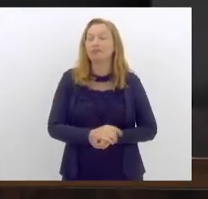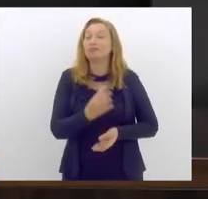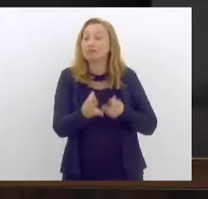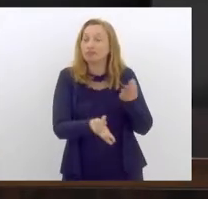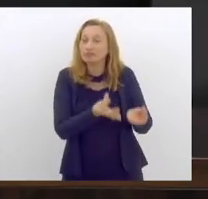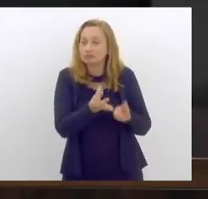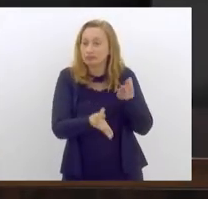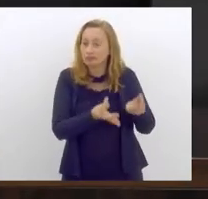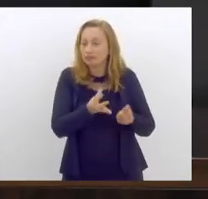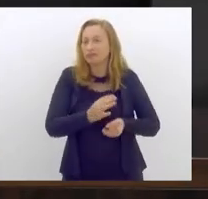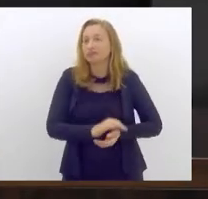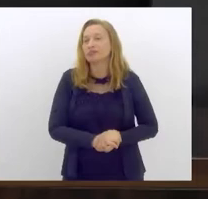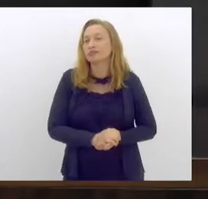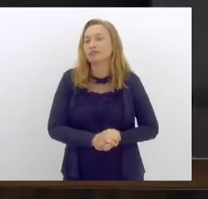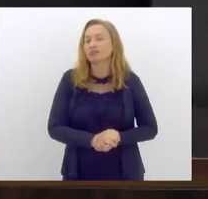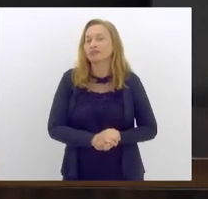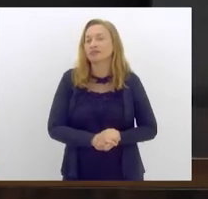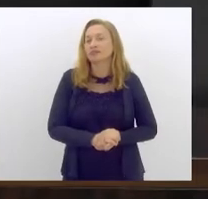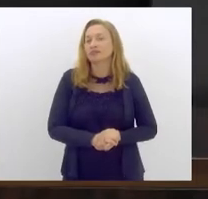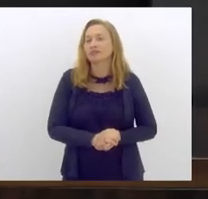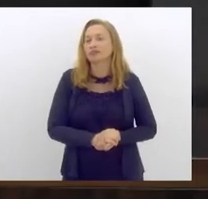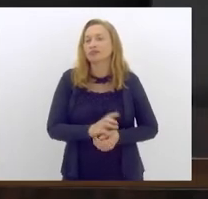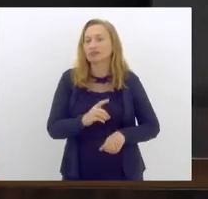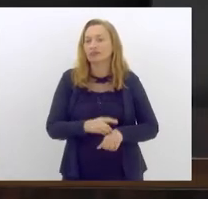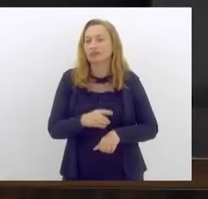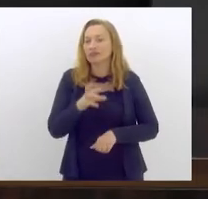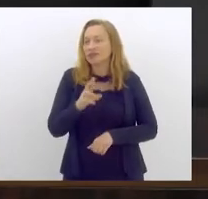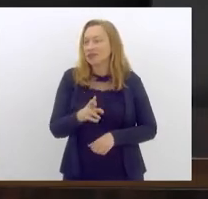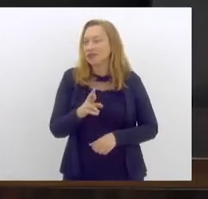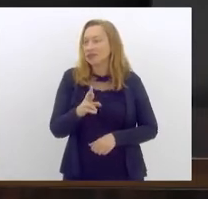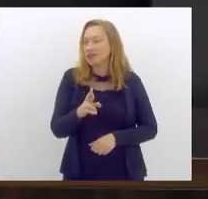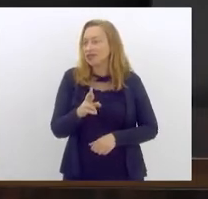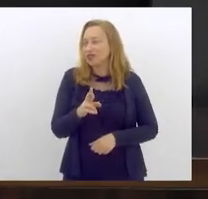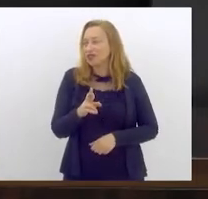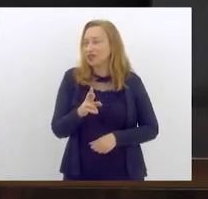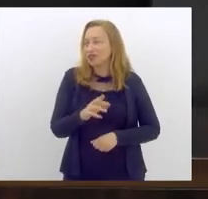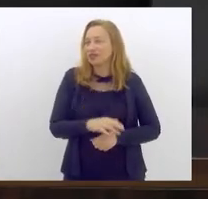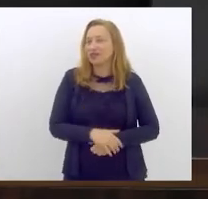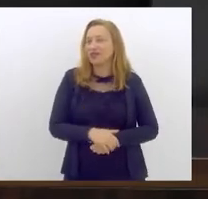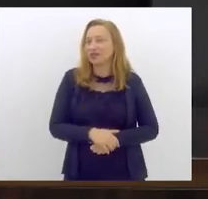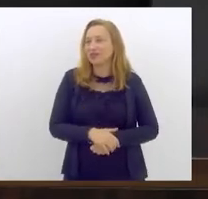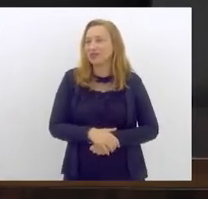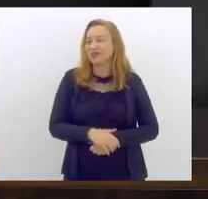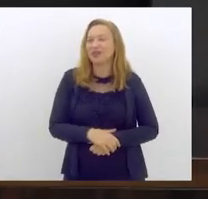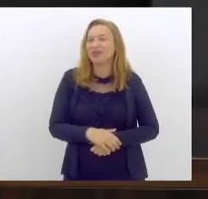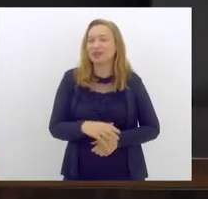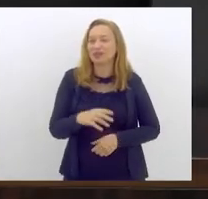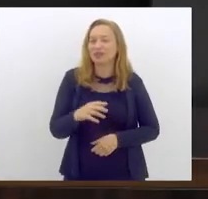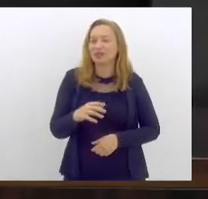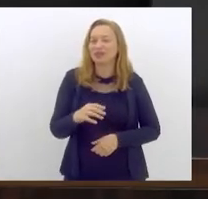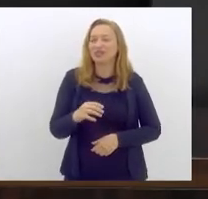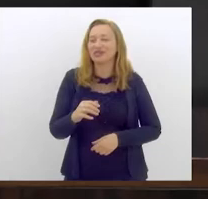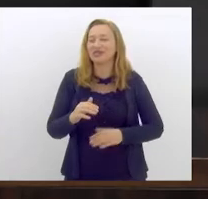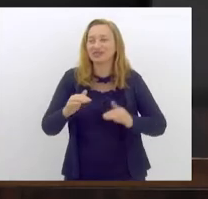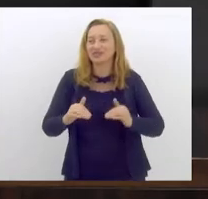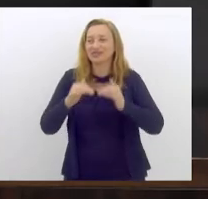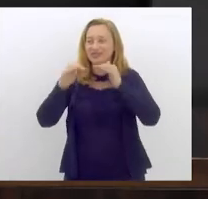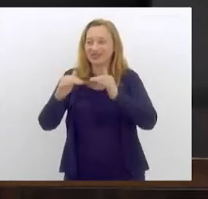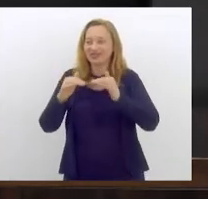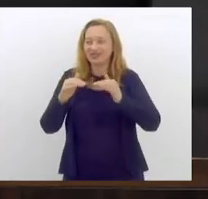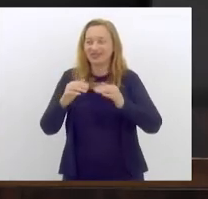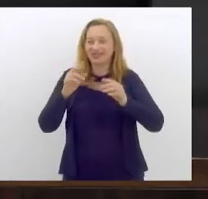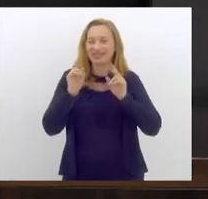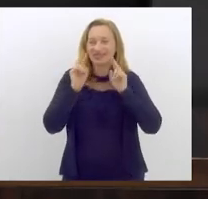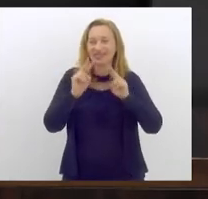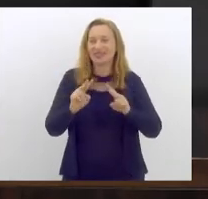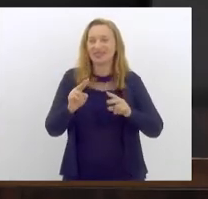tratamento e a Doutora Aline Cristina Dias que é superintendente de atenção primária